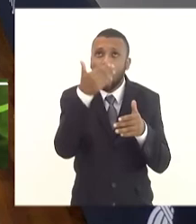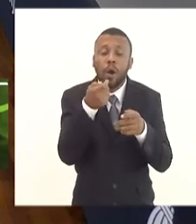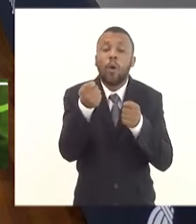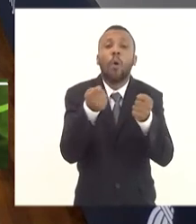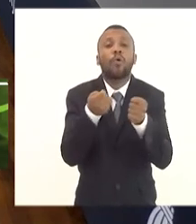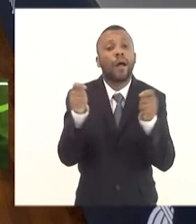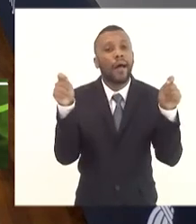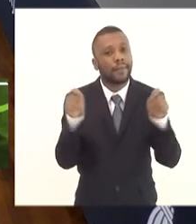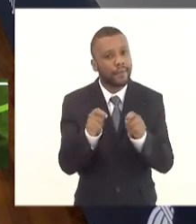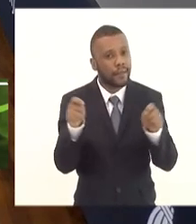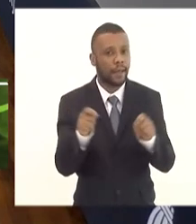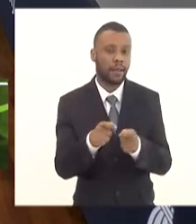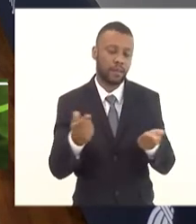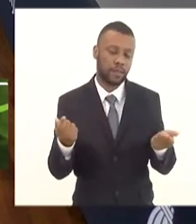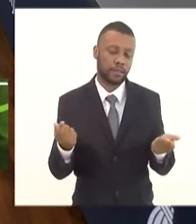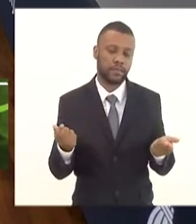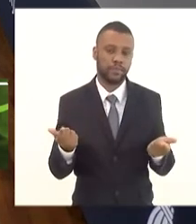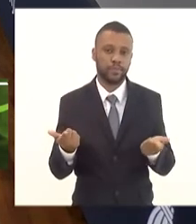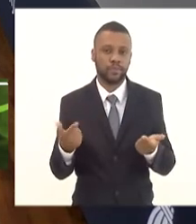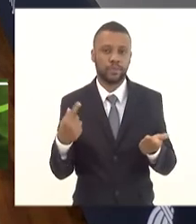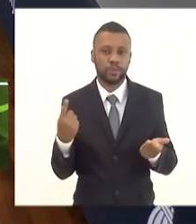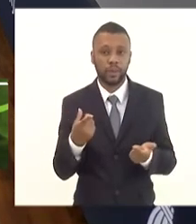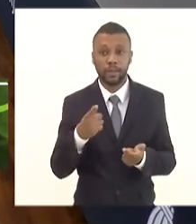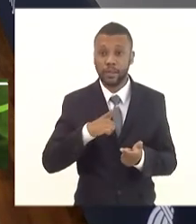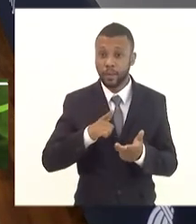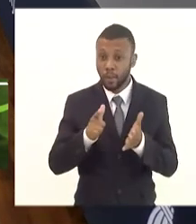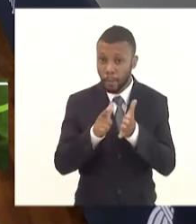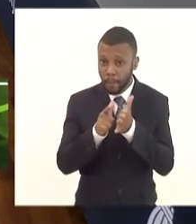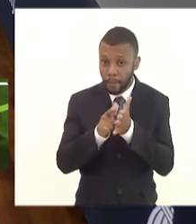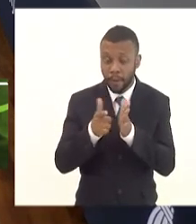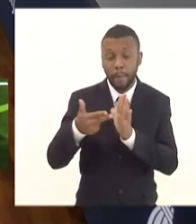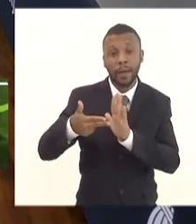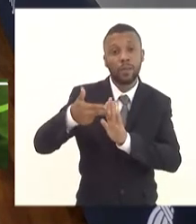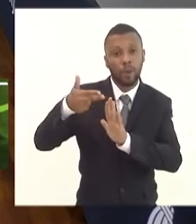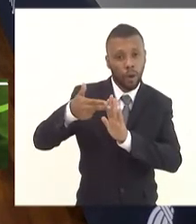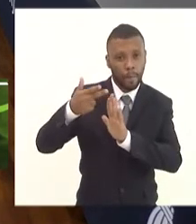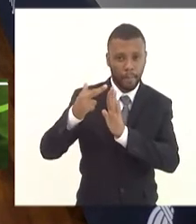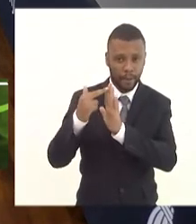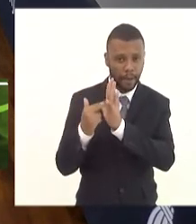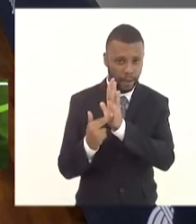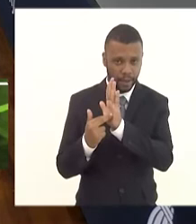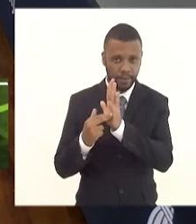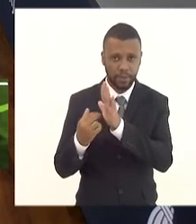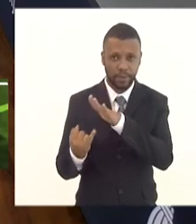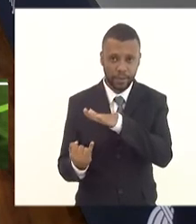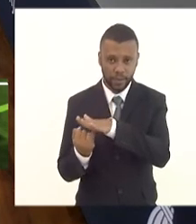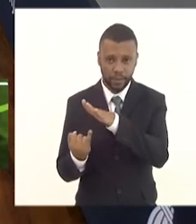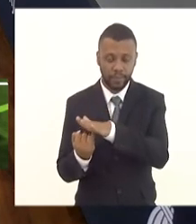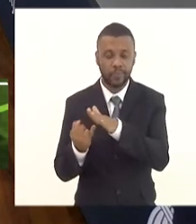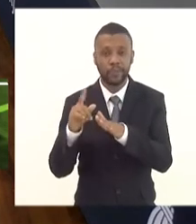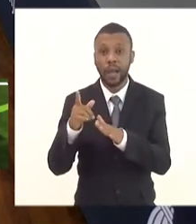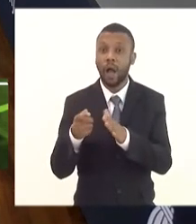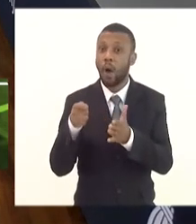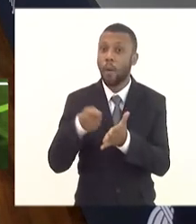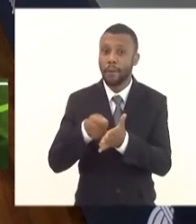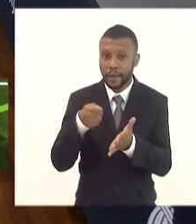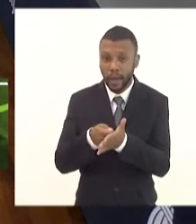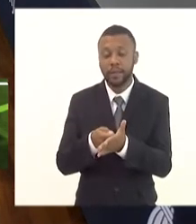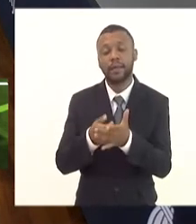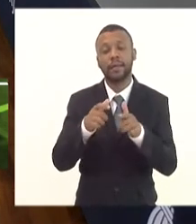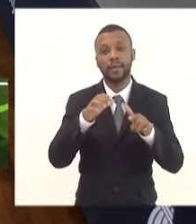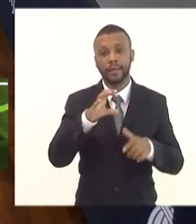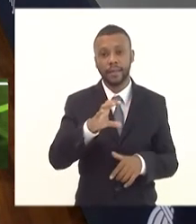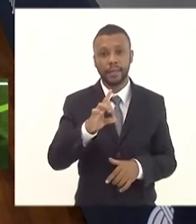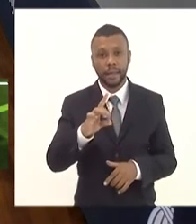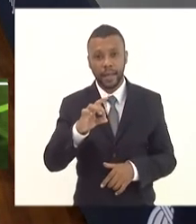hoje nós temos a própria Manop do INEA, uma norma, em que é obrigatória a emissão do CDF, Certificado